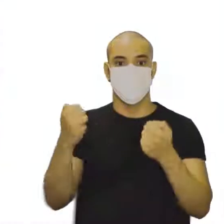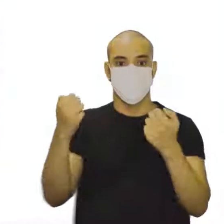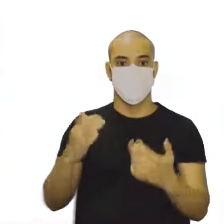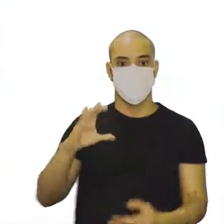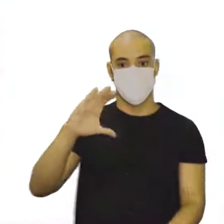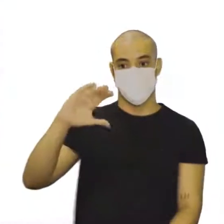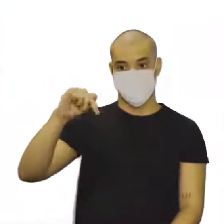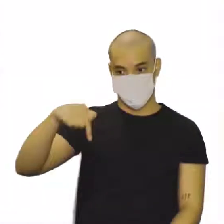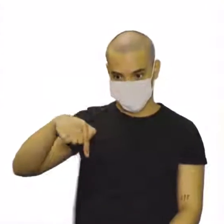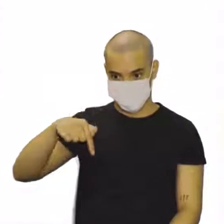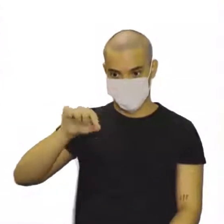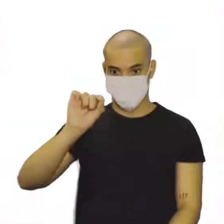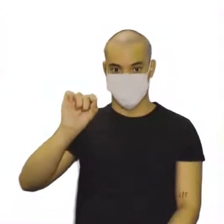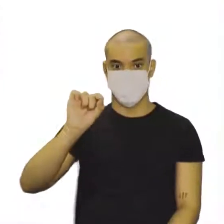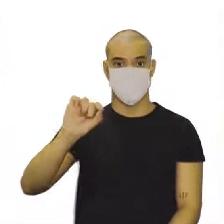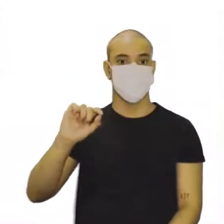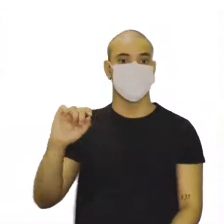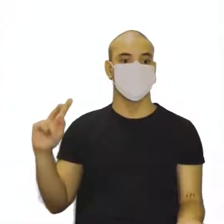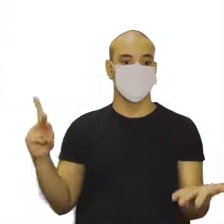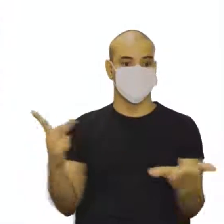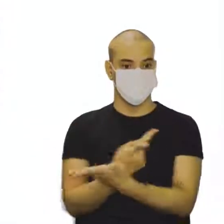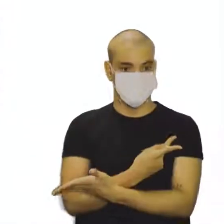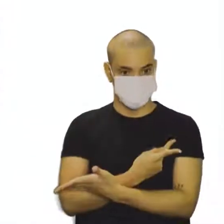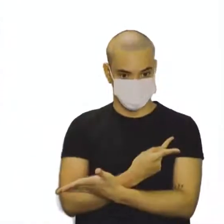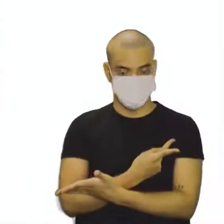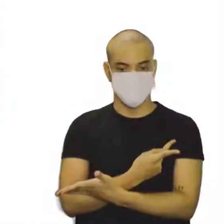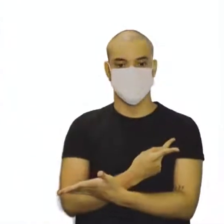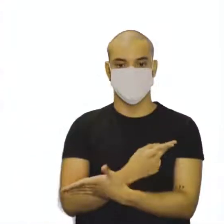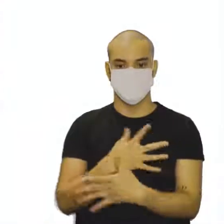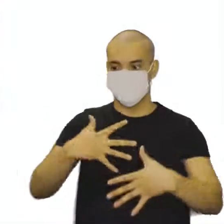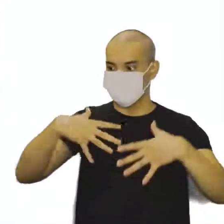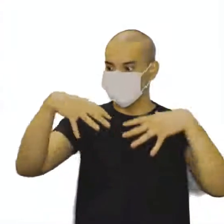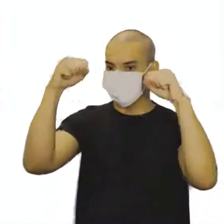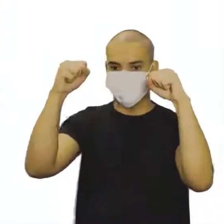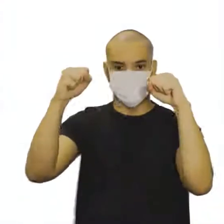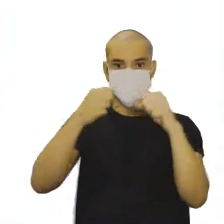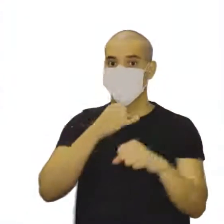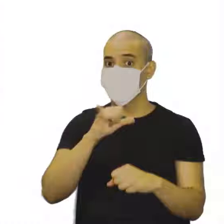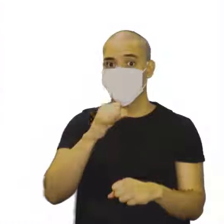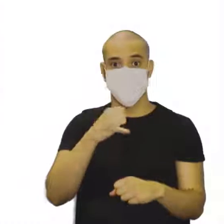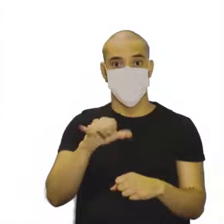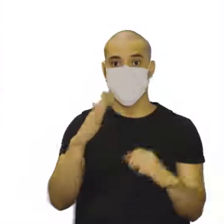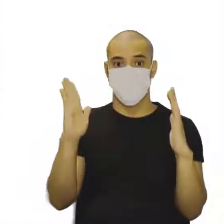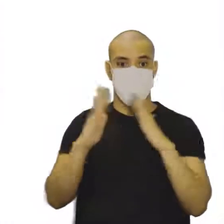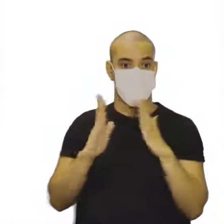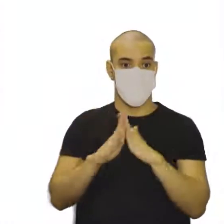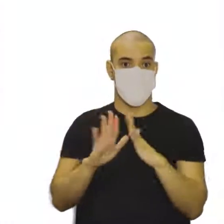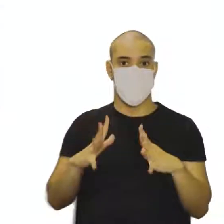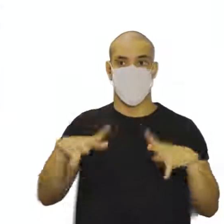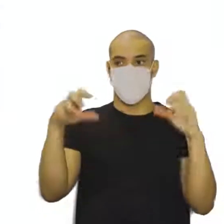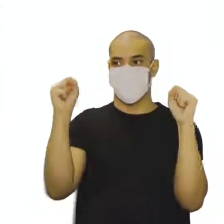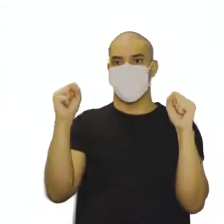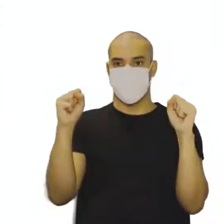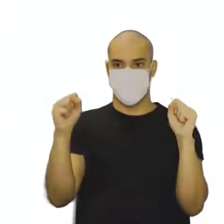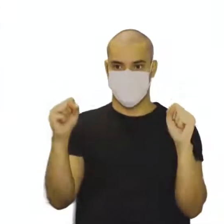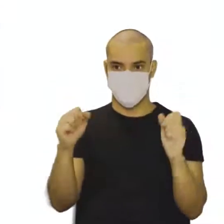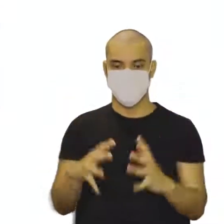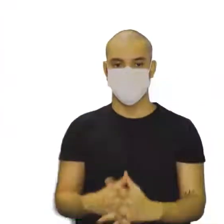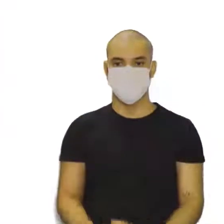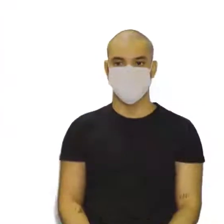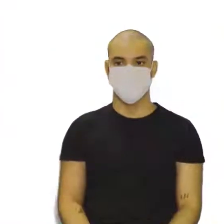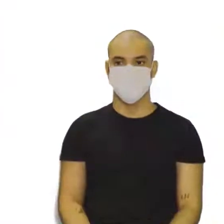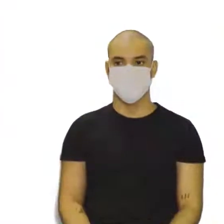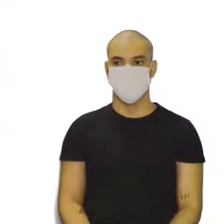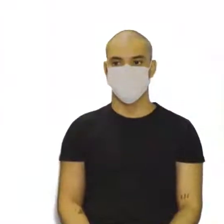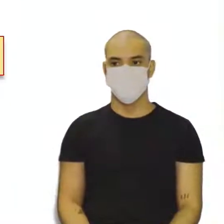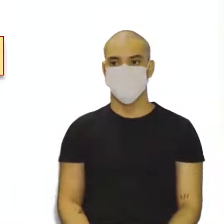aí, interromper o fornecimento de tensão, ou seja, de energia para os consumidores, tá bom?